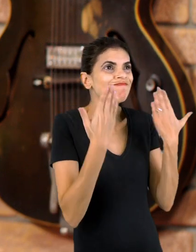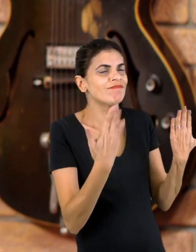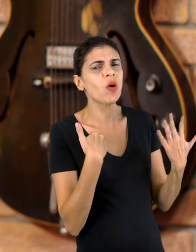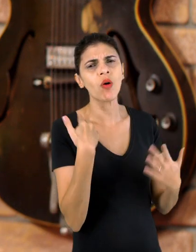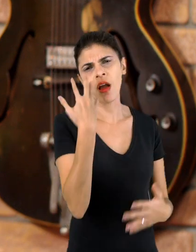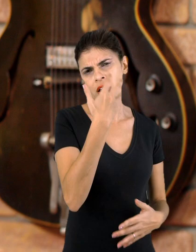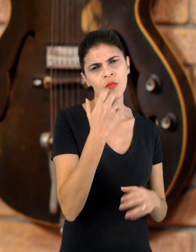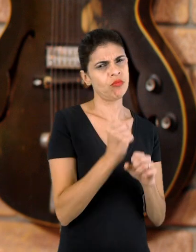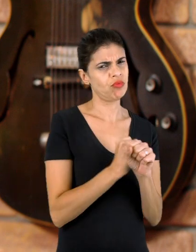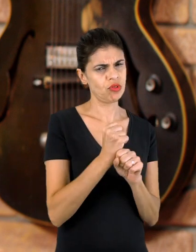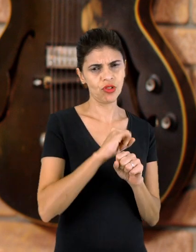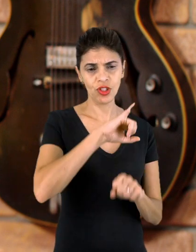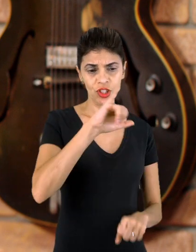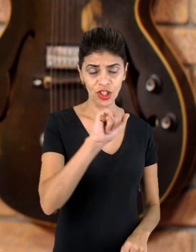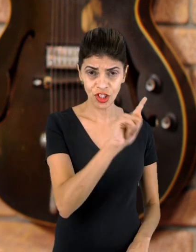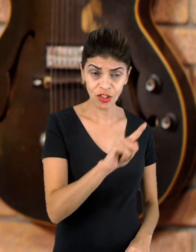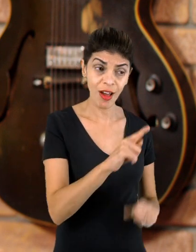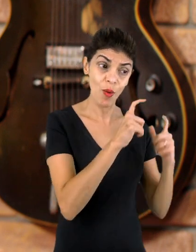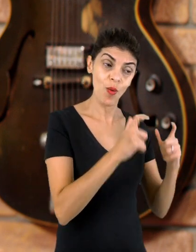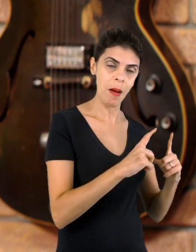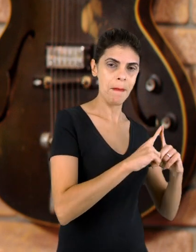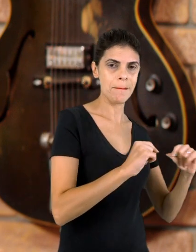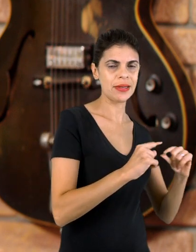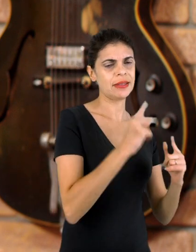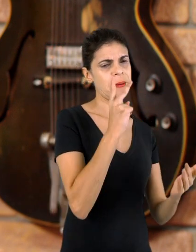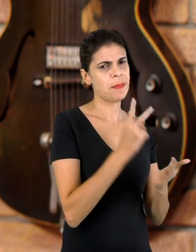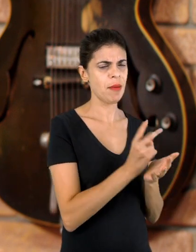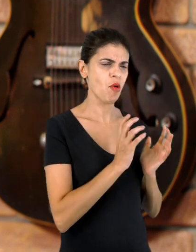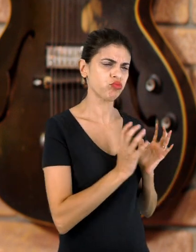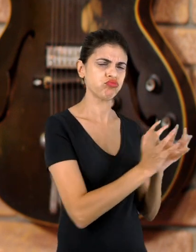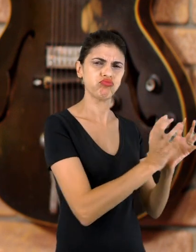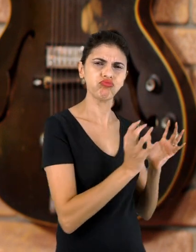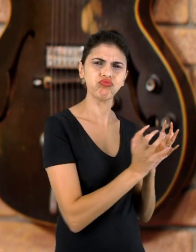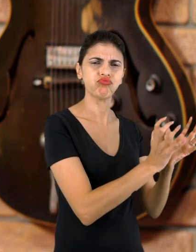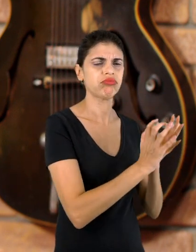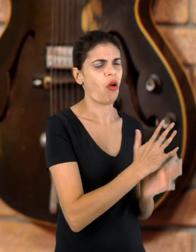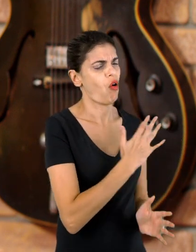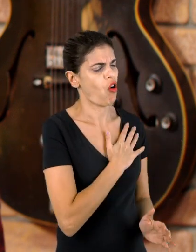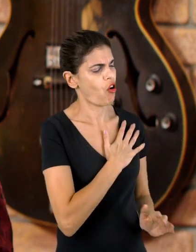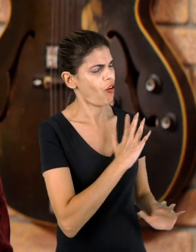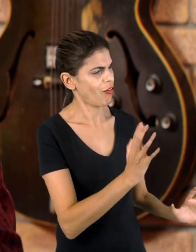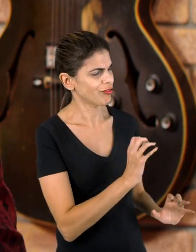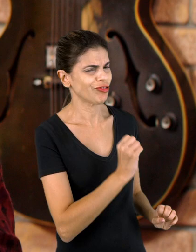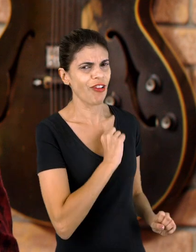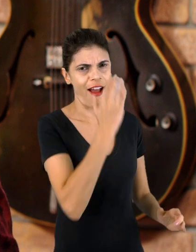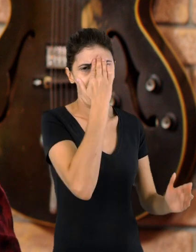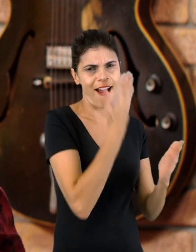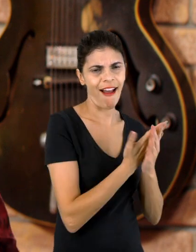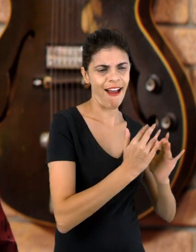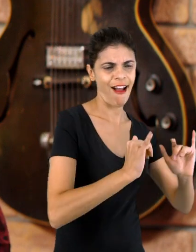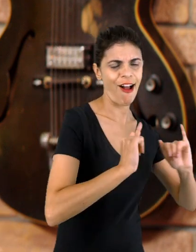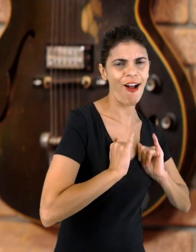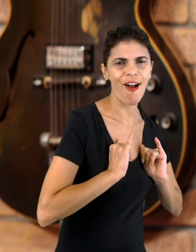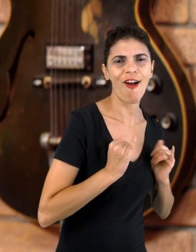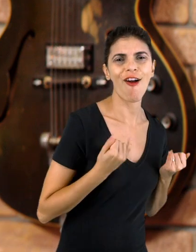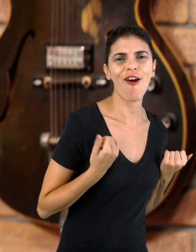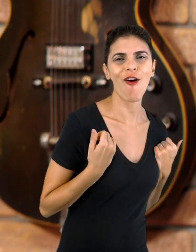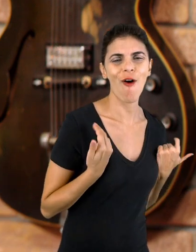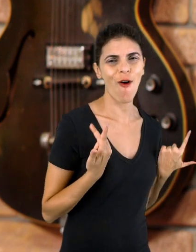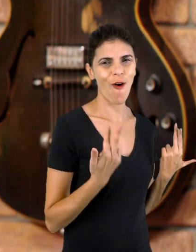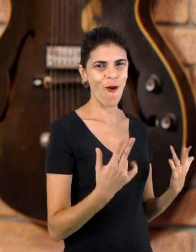Eu cantei muitos anos jazz em Brasília, mas sempre com a mesma galera, né? Que eu adorava, então já era conforto, né?